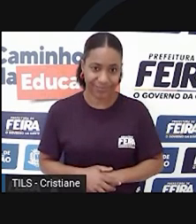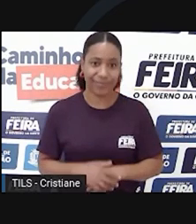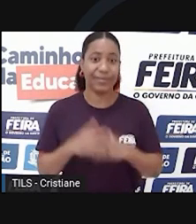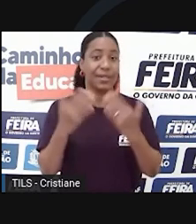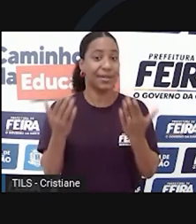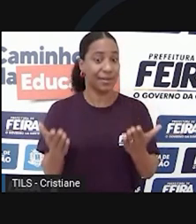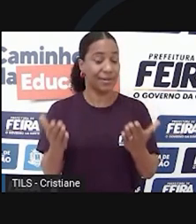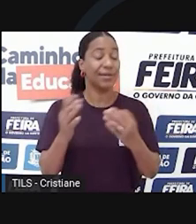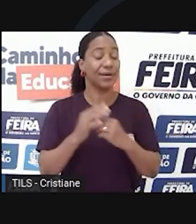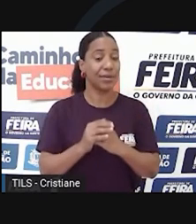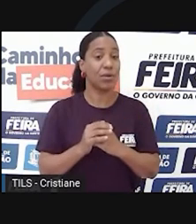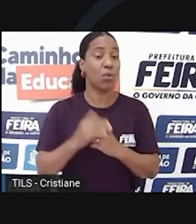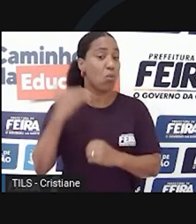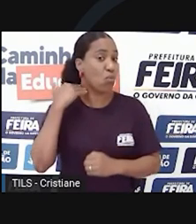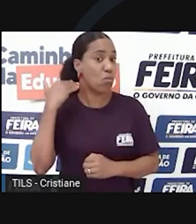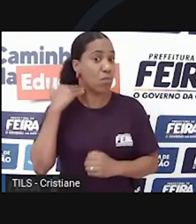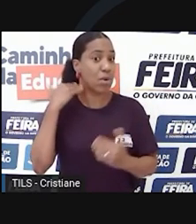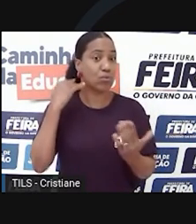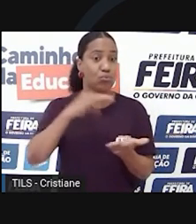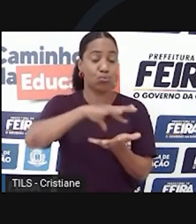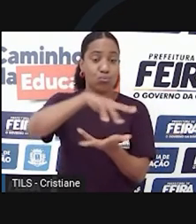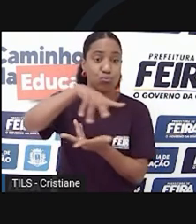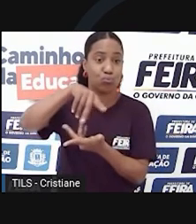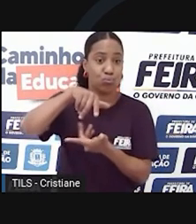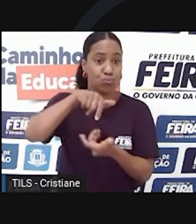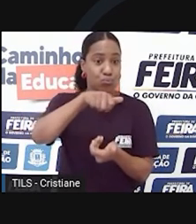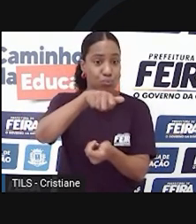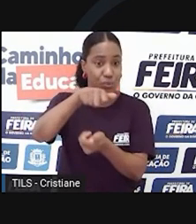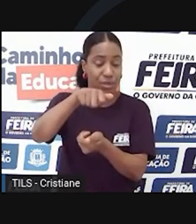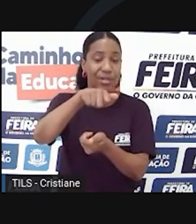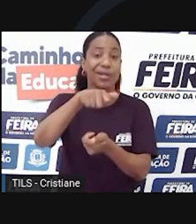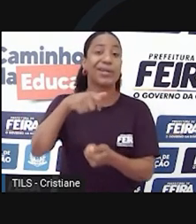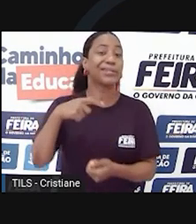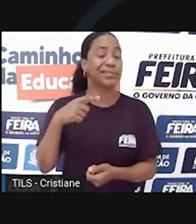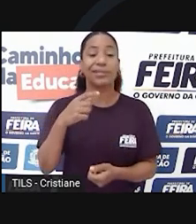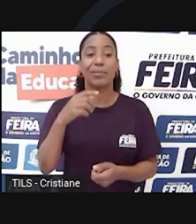o Banco Mundial, o Brasil poderia aumentar a produtividade anual em